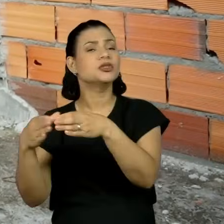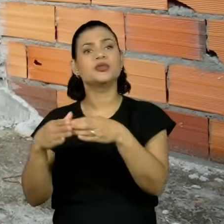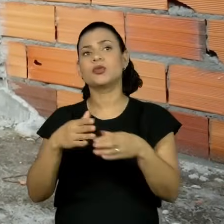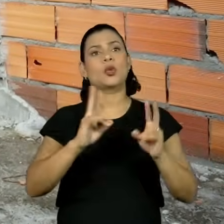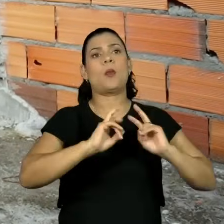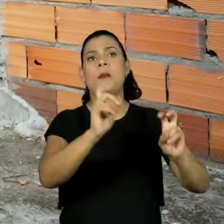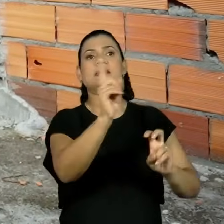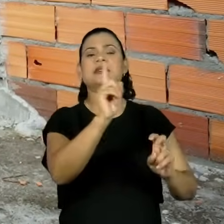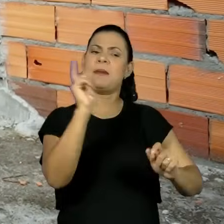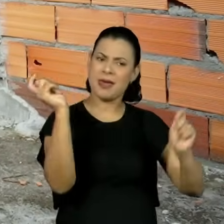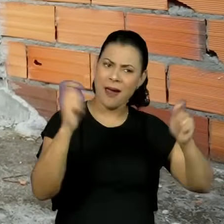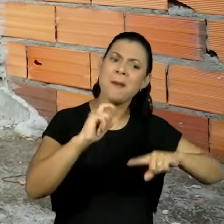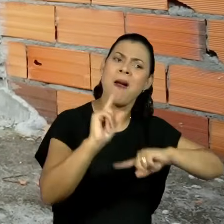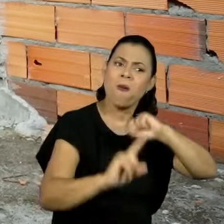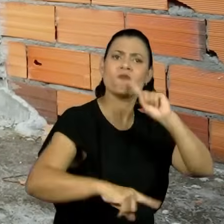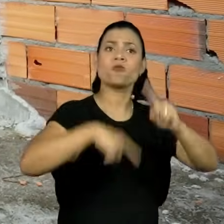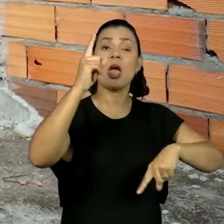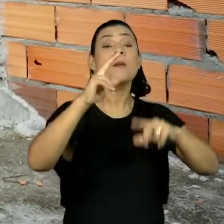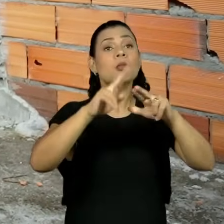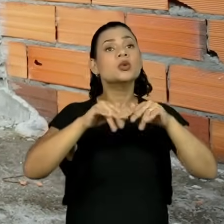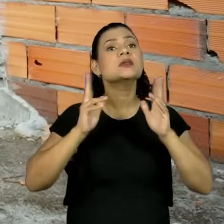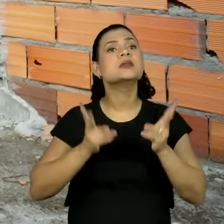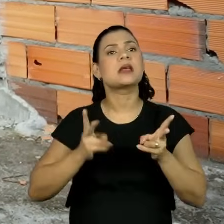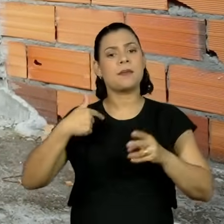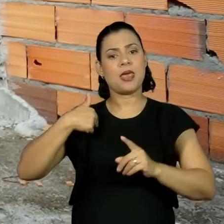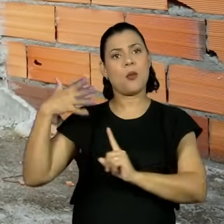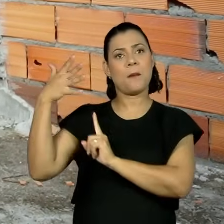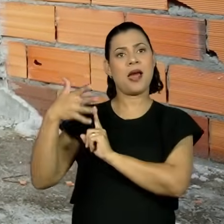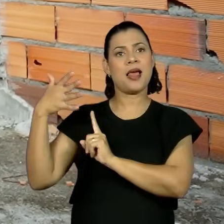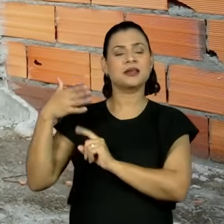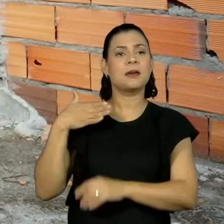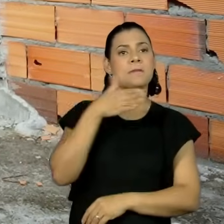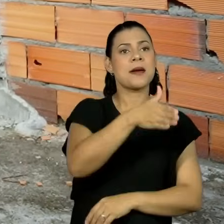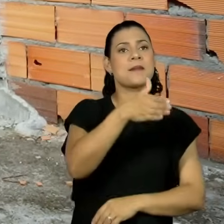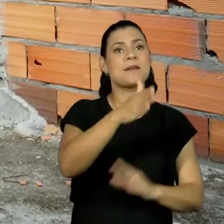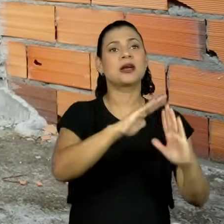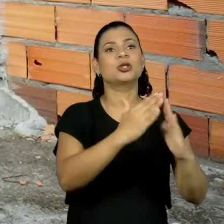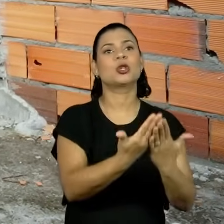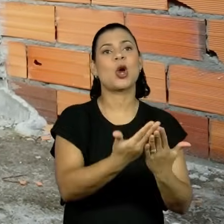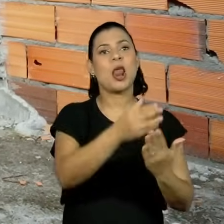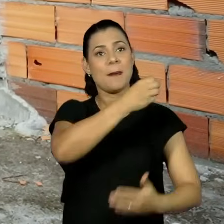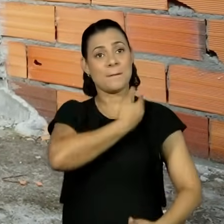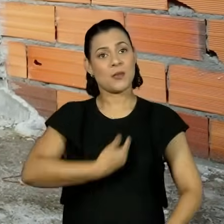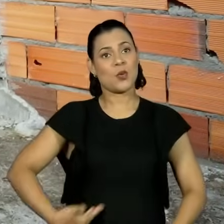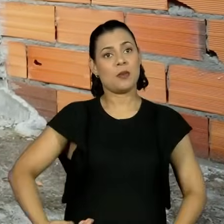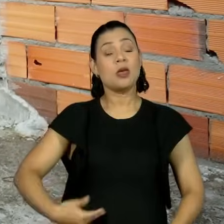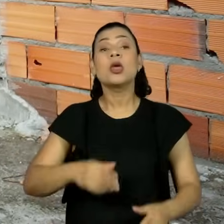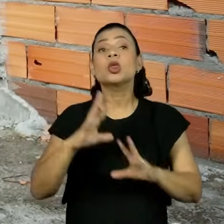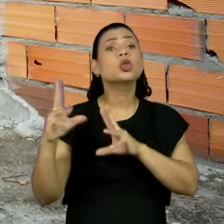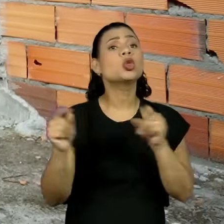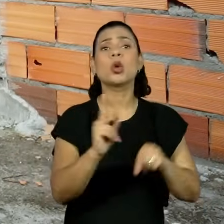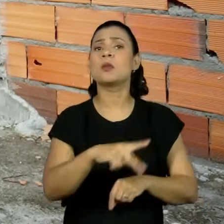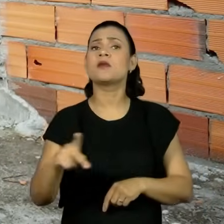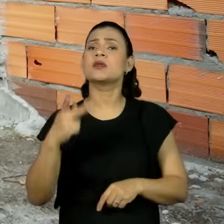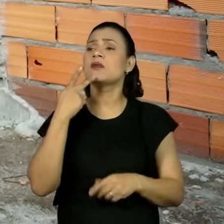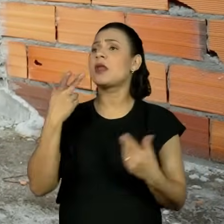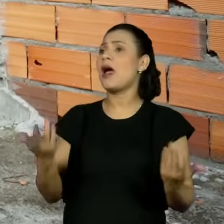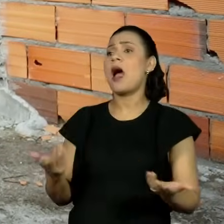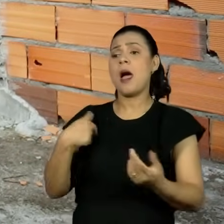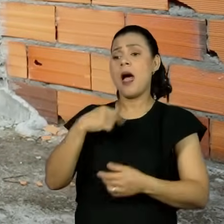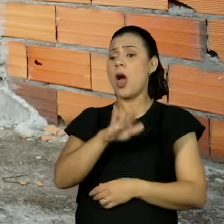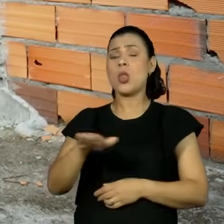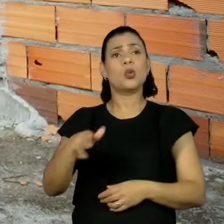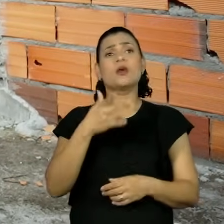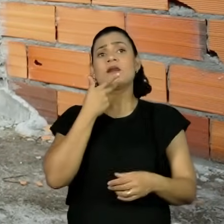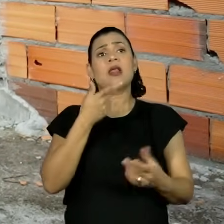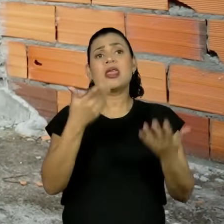Então, todas as escolas públicas que eu vou palestrar, os professores sempre falam exatamente a mesma coisa para mim. Meus alunos não acham que eles são capazes de entrar na universidade. E